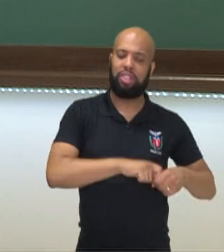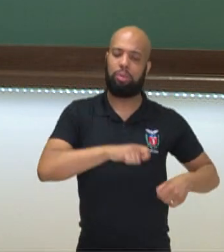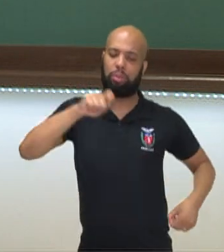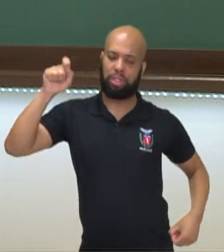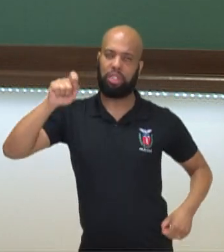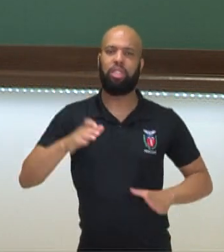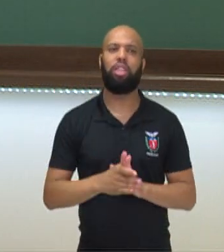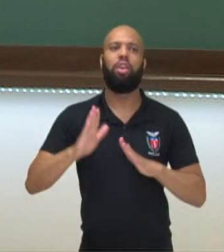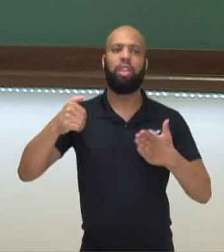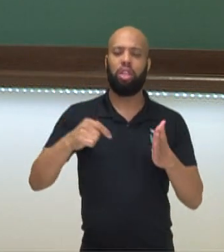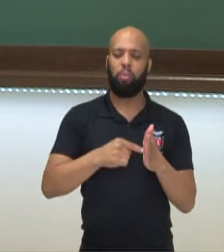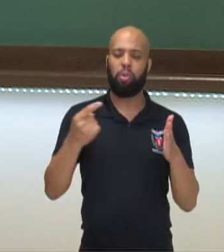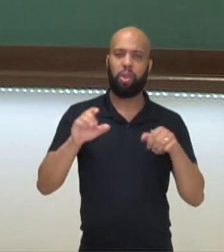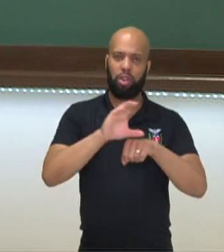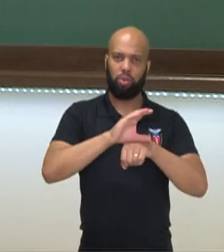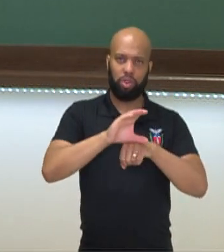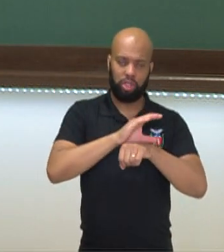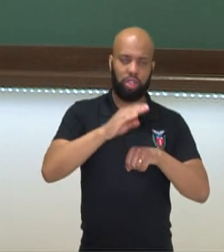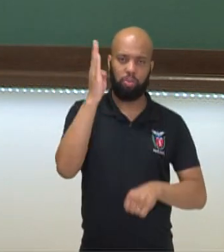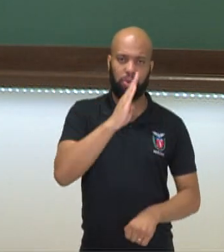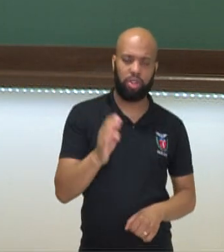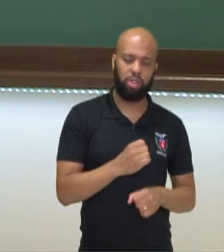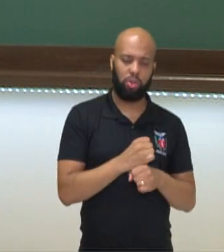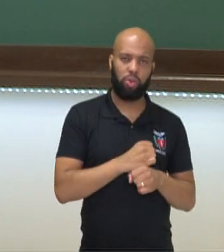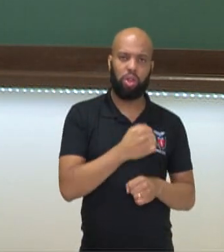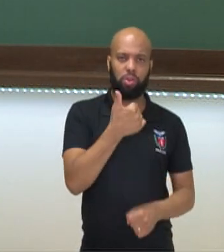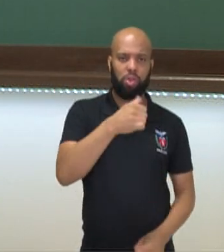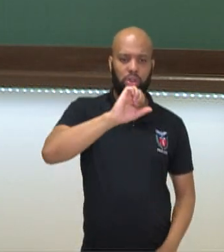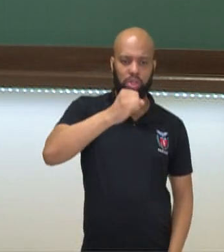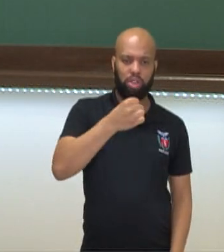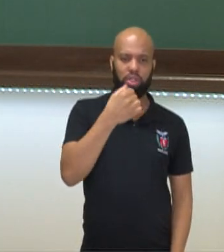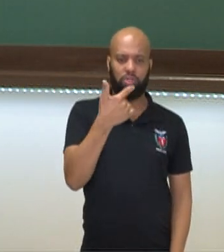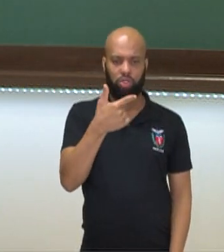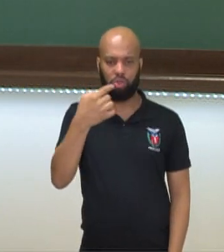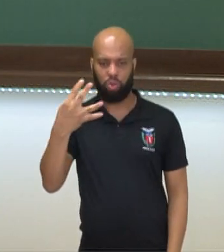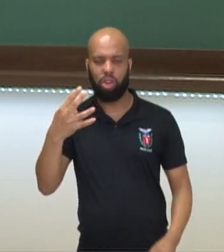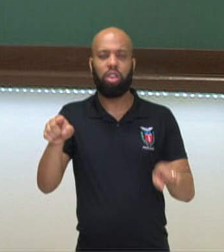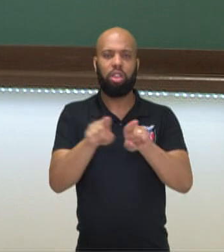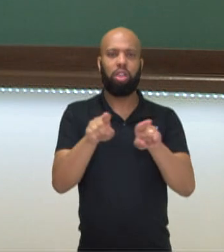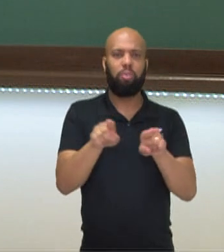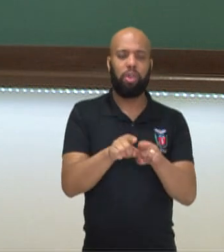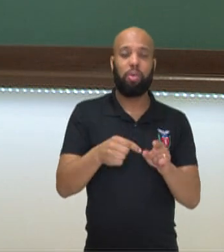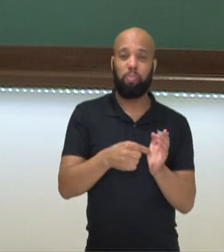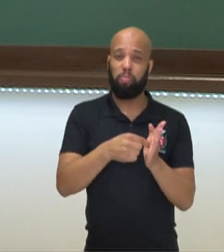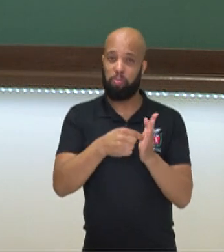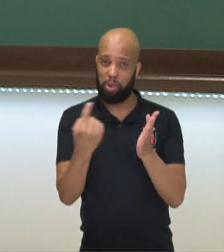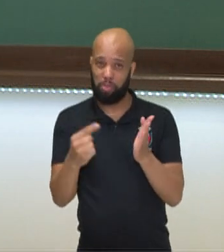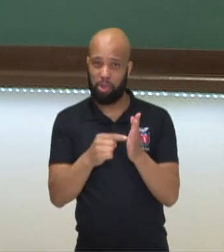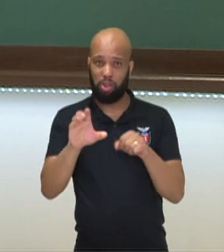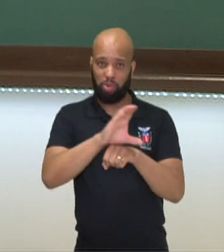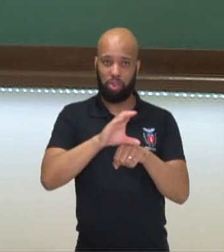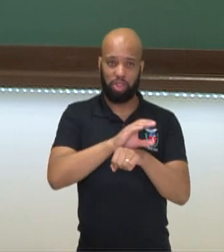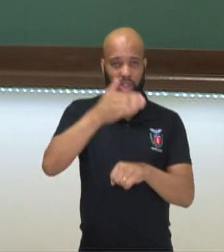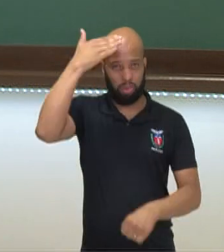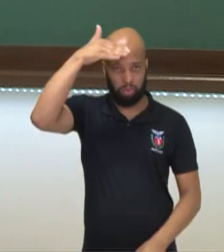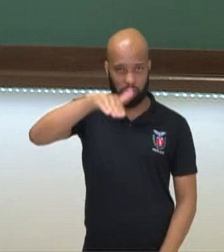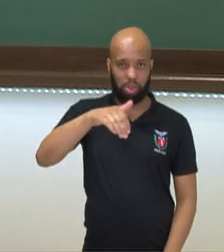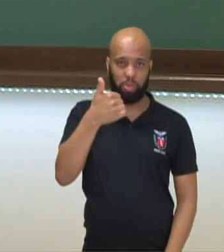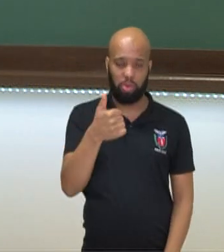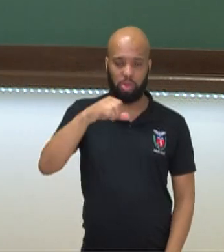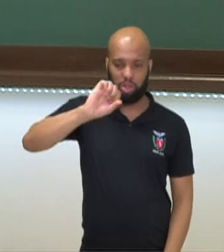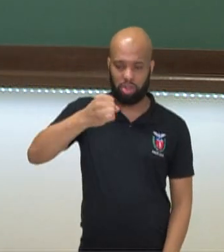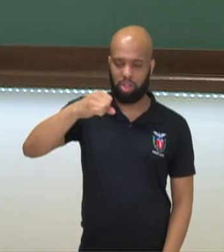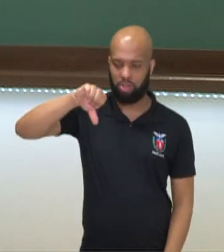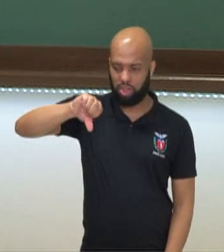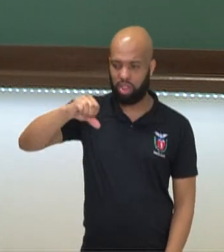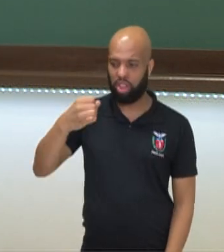pós-independência. A primeira Constituição do Brasil, de 1824, e a primeira Constituição republicana, lá de 1891,